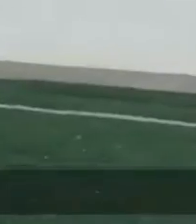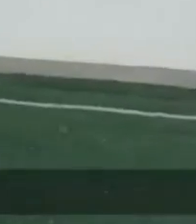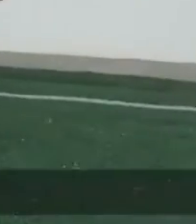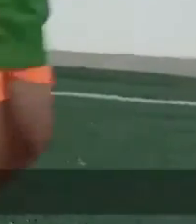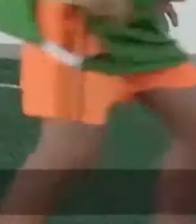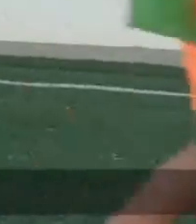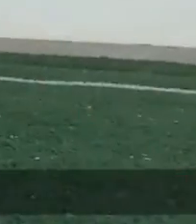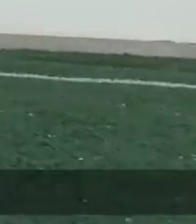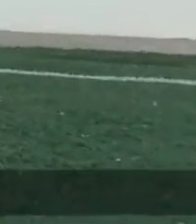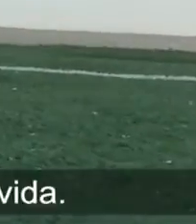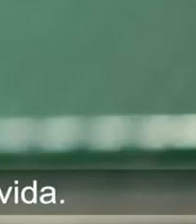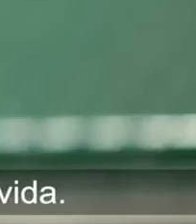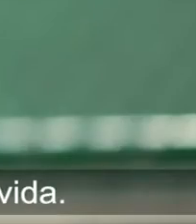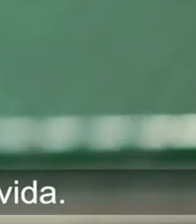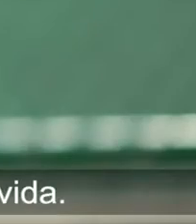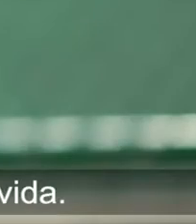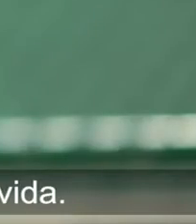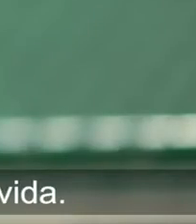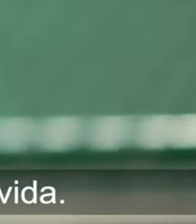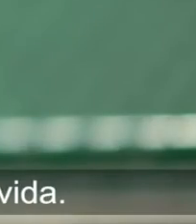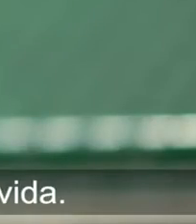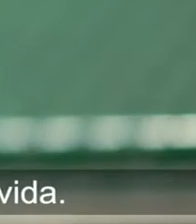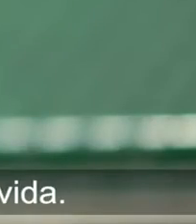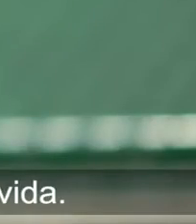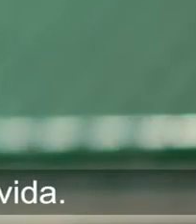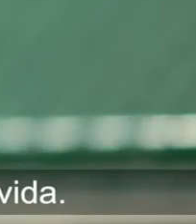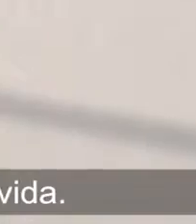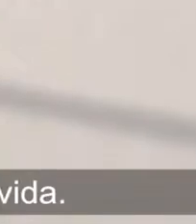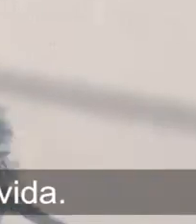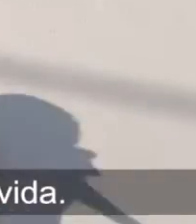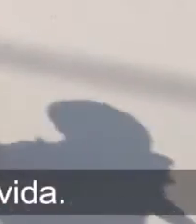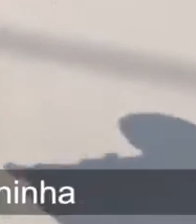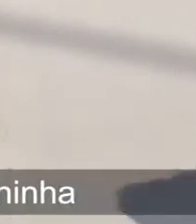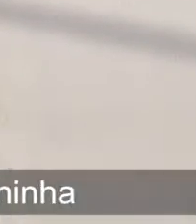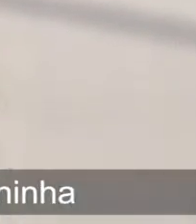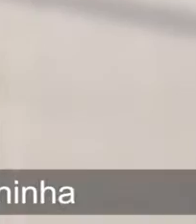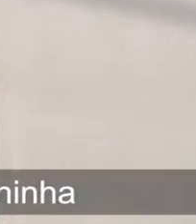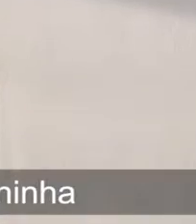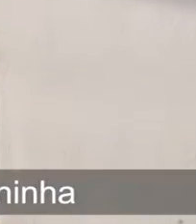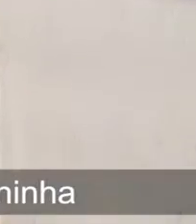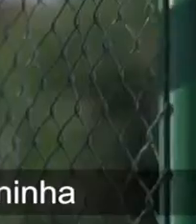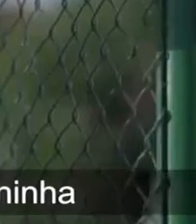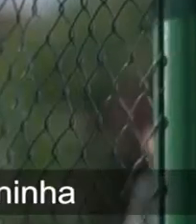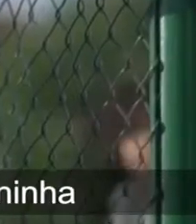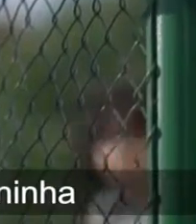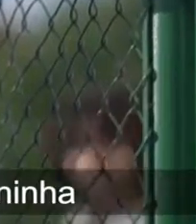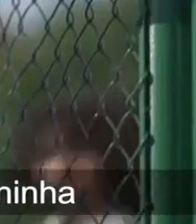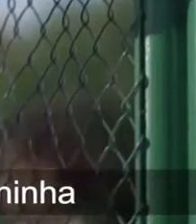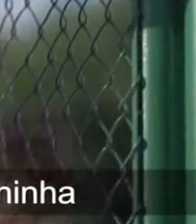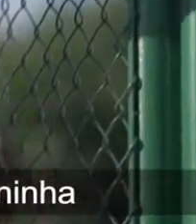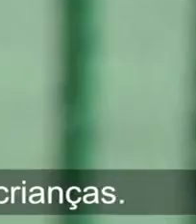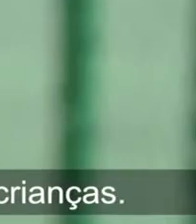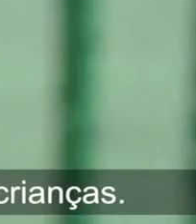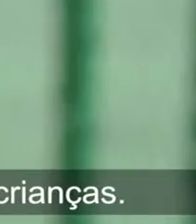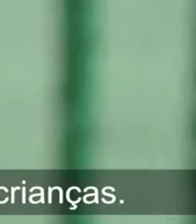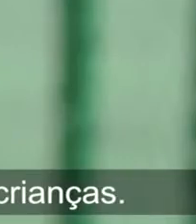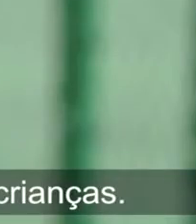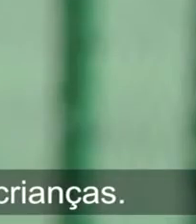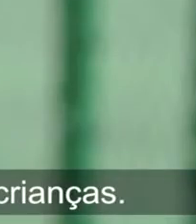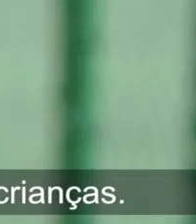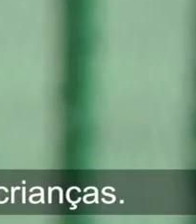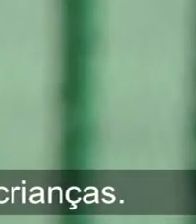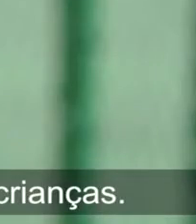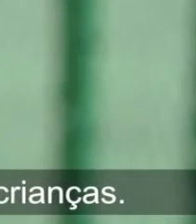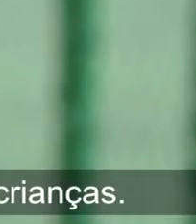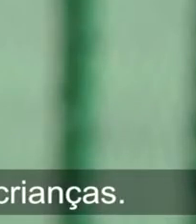vou para a Areninha, eu fico muito feliz, porque aqui eu vou aprender muita coisa para a minha vida. Eu fico emocionado quando eu vejo ele entrando na Areninha, porque eu sei